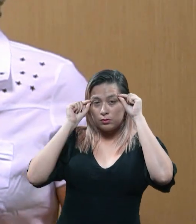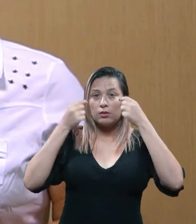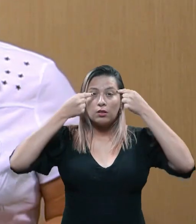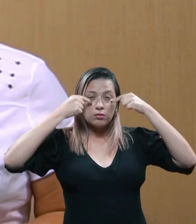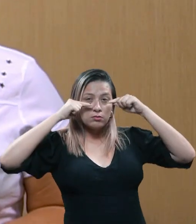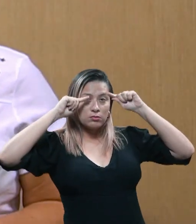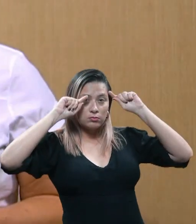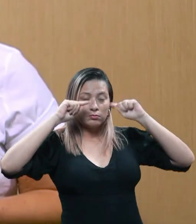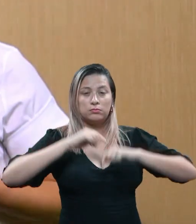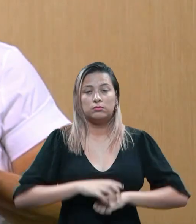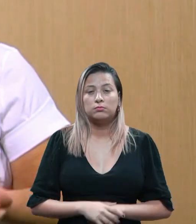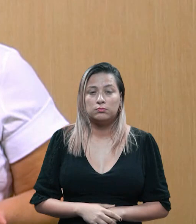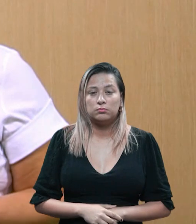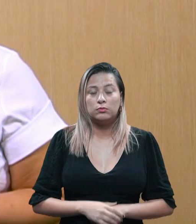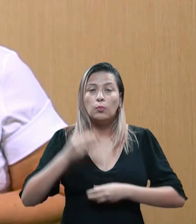cílios,